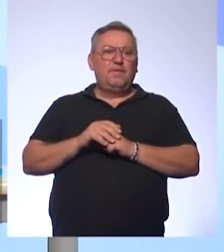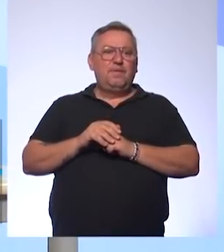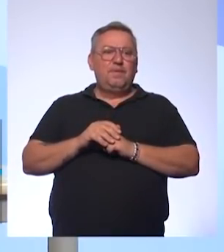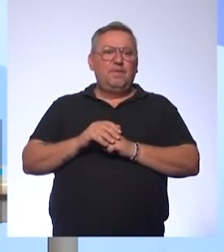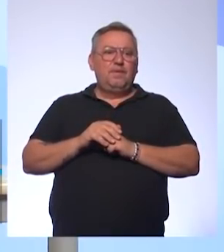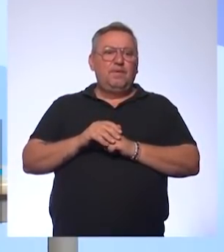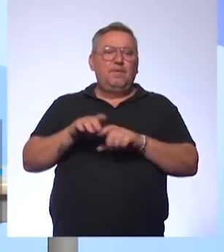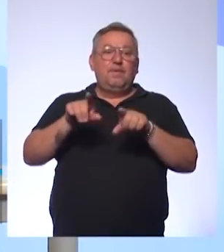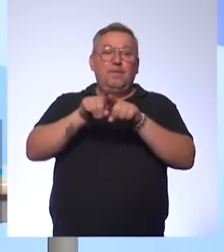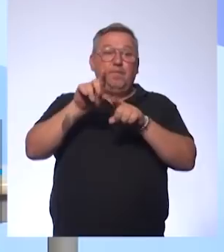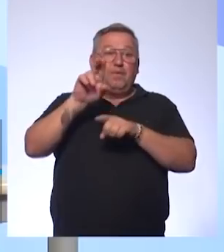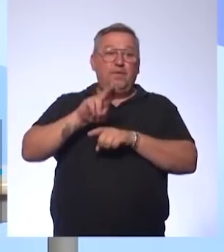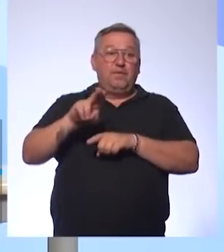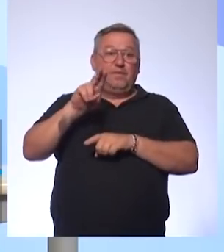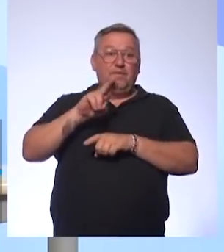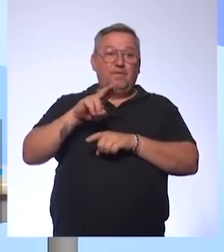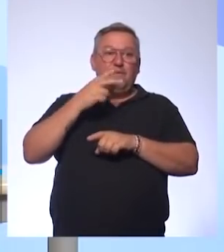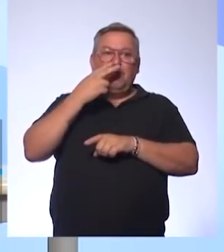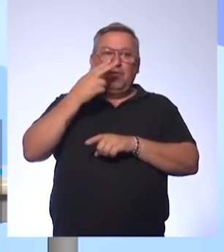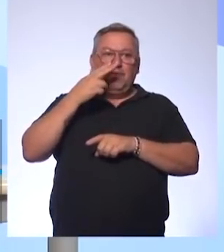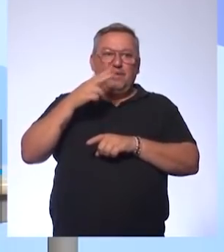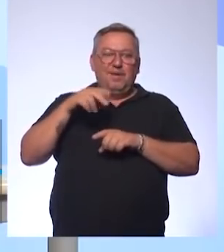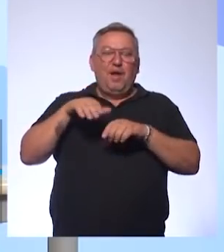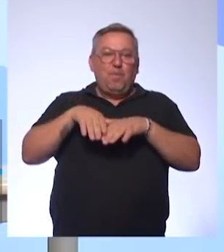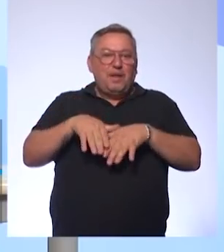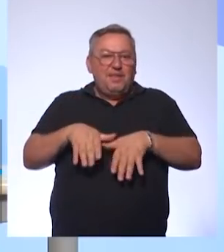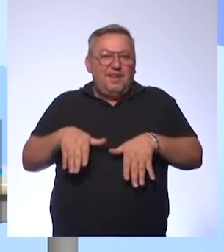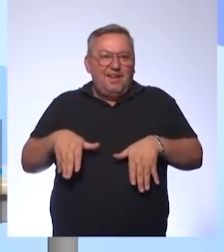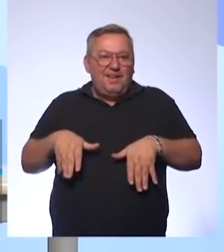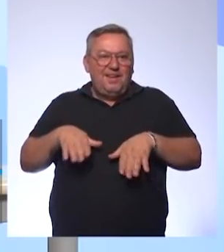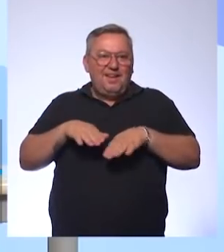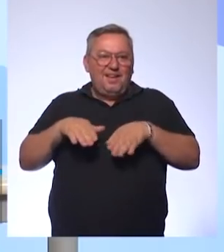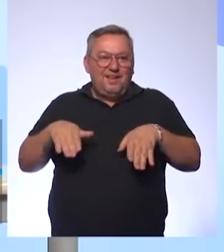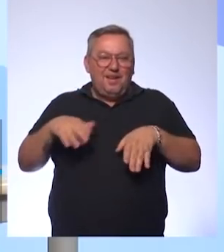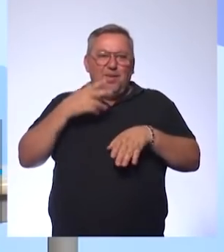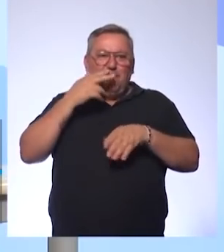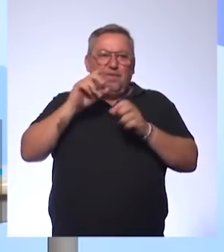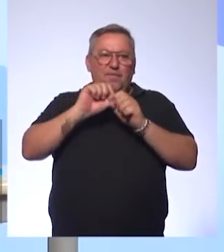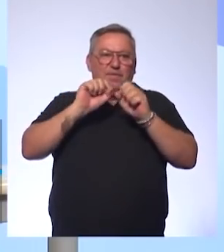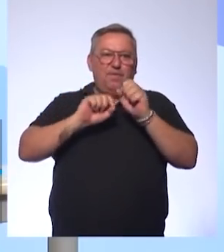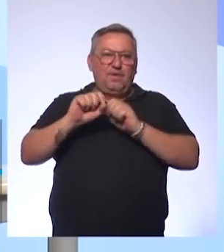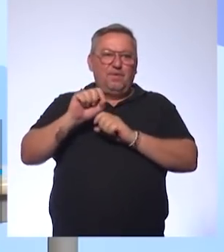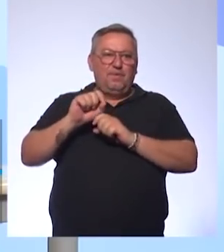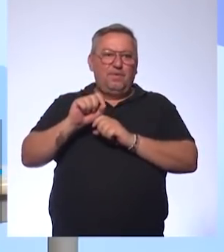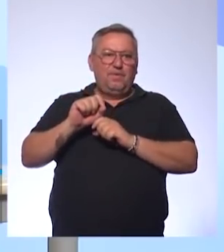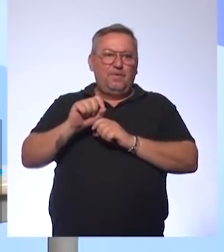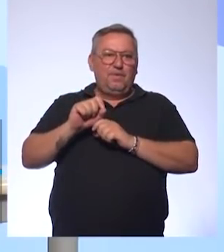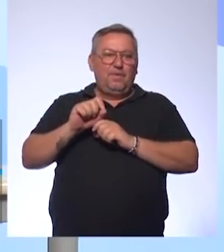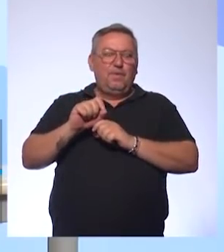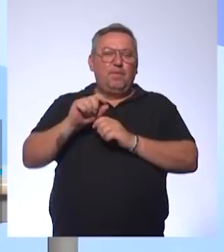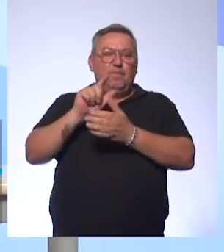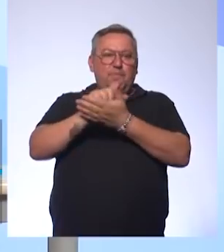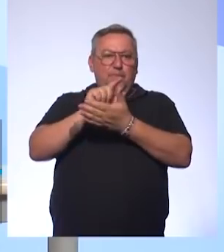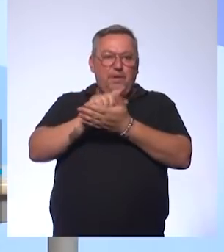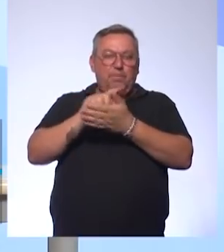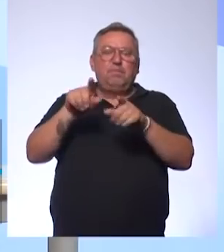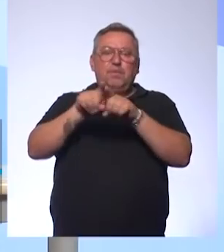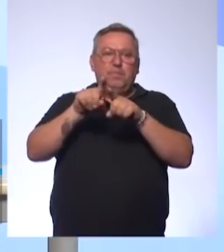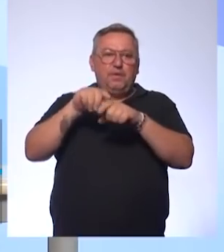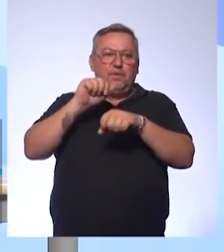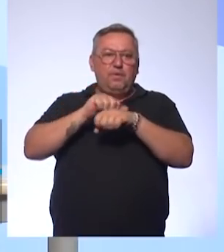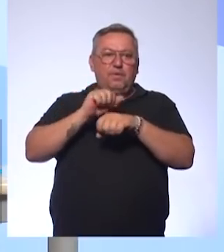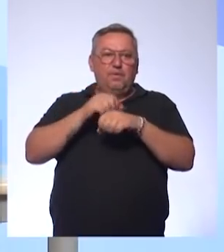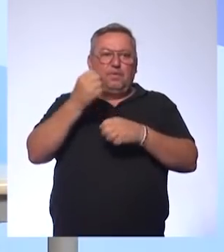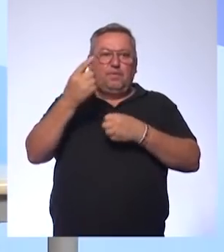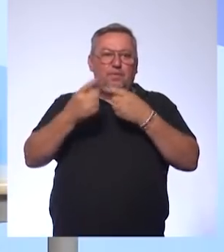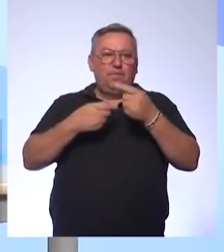A gente vai usar isso daqui que parece uma sainha, né? Que parece que foi feita com papelão também. E